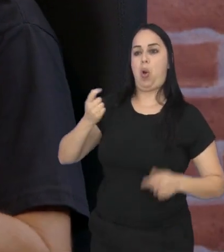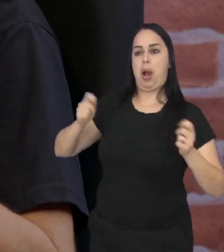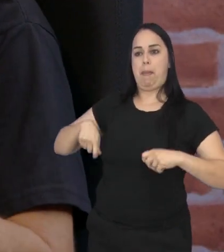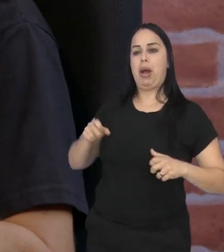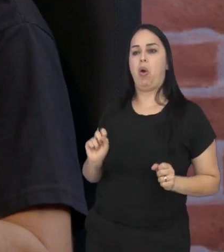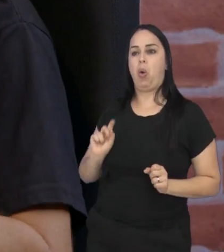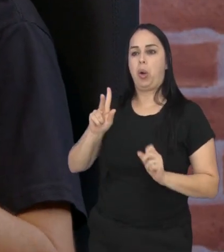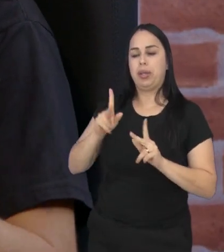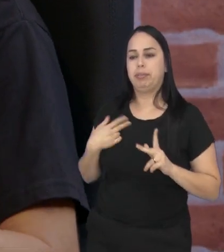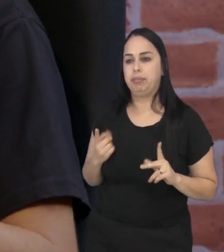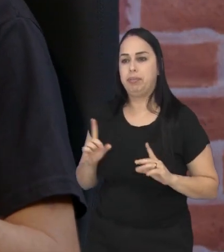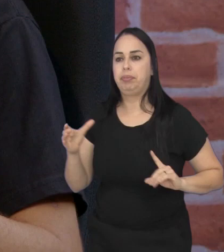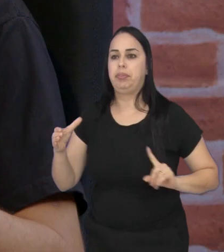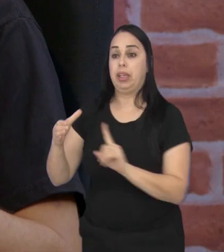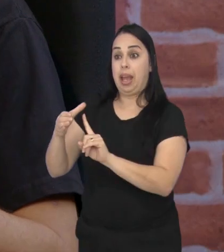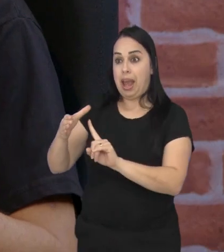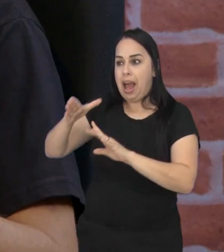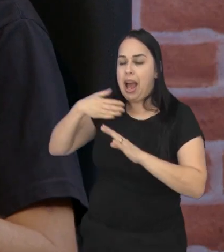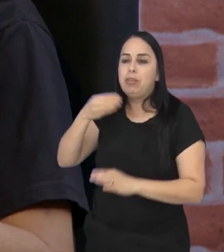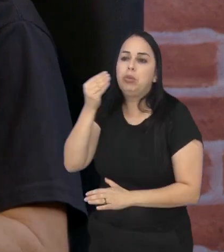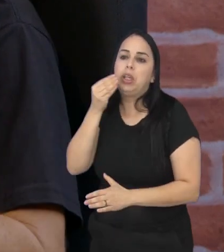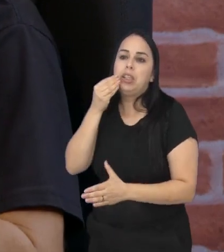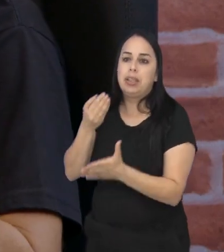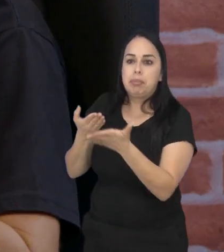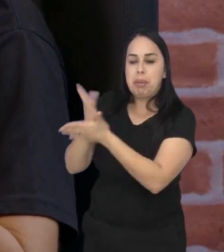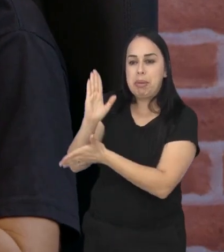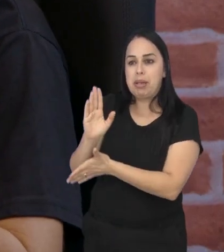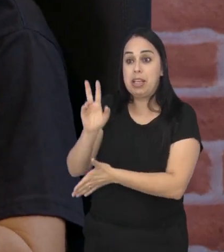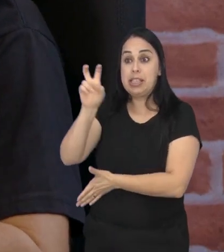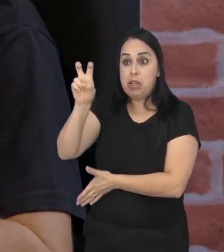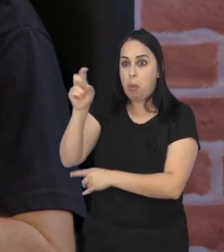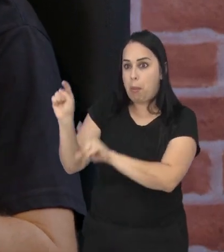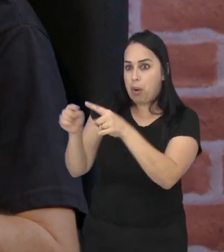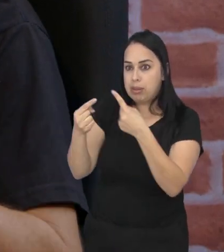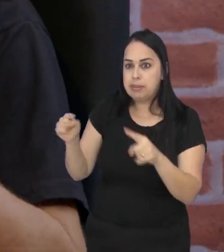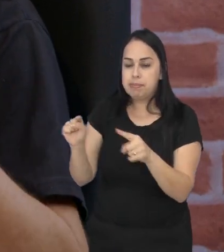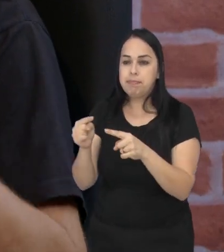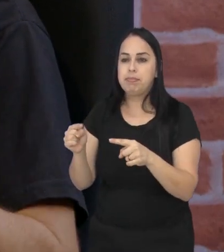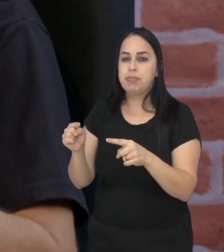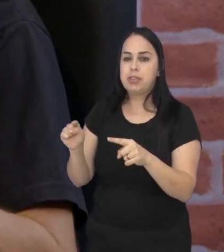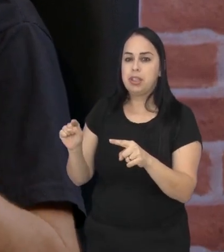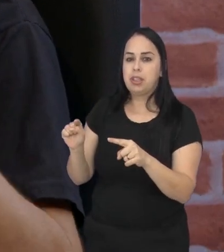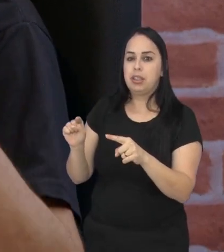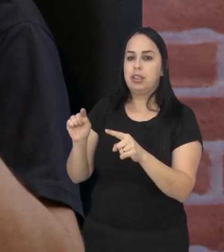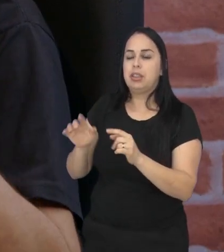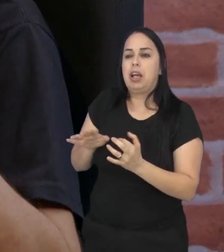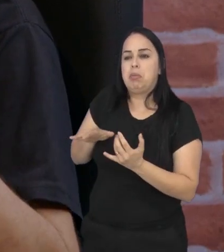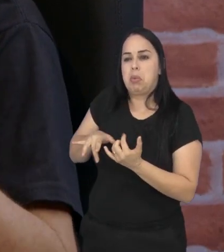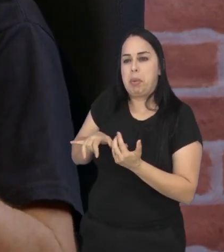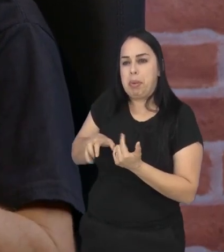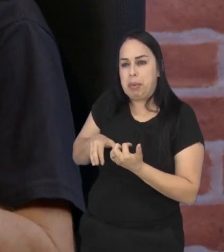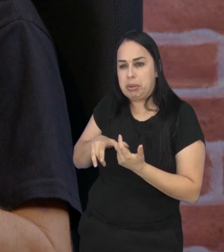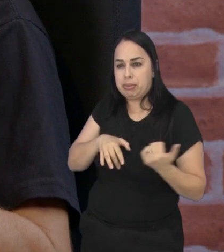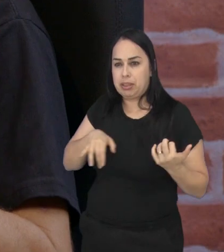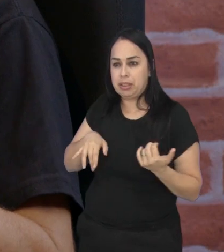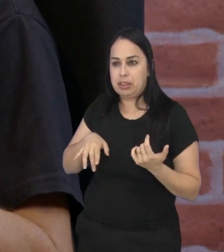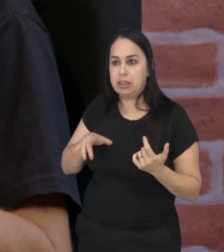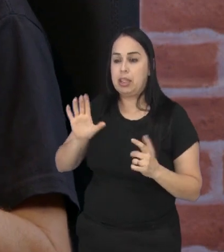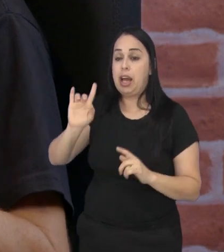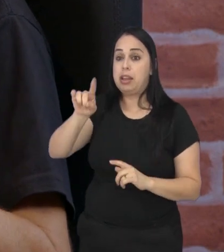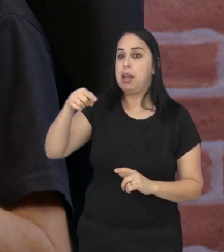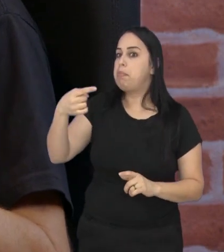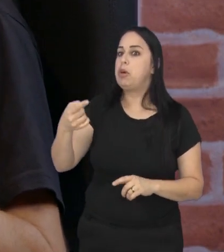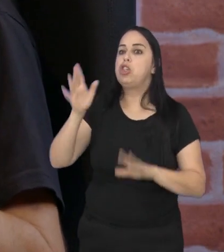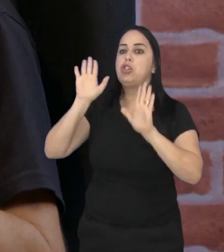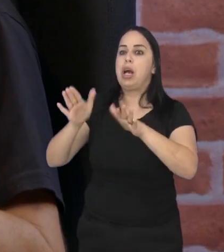lá. E aí eu fui, fiz o teste, passei, eu fui para tocar 5 músicas no teste, cheguei lá, tava com tudo na ponta do dedo, fiz o repertório, fiquei